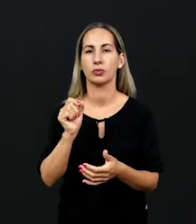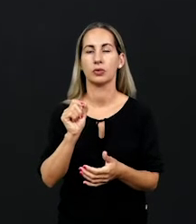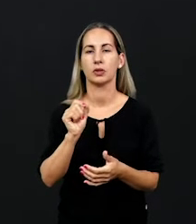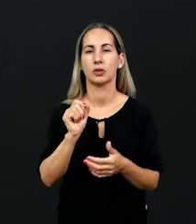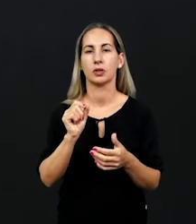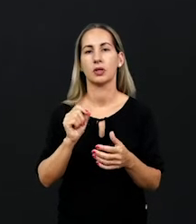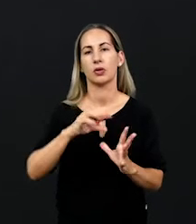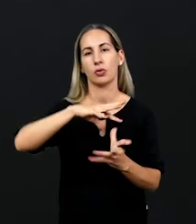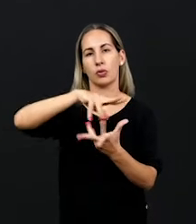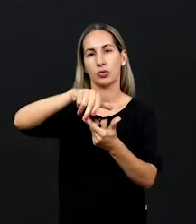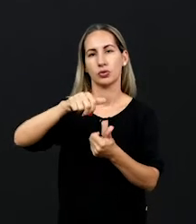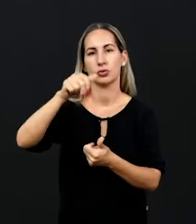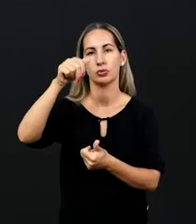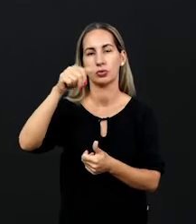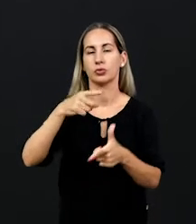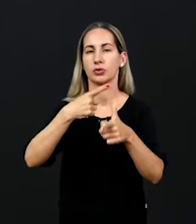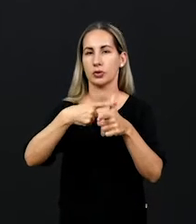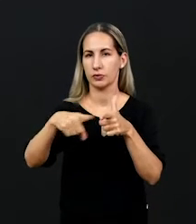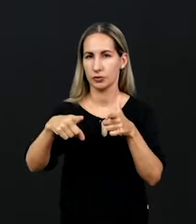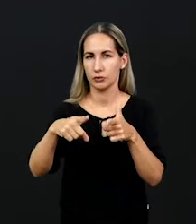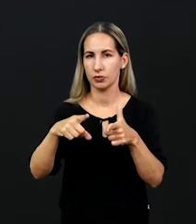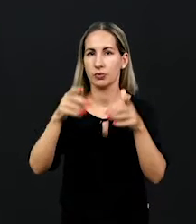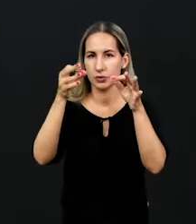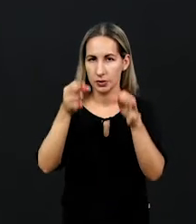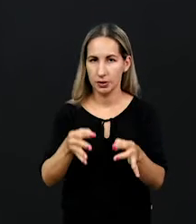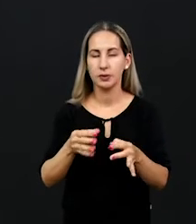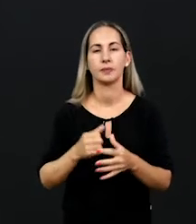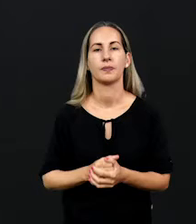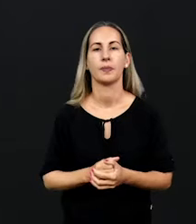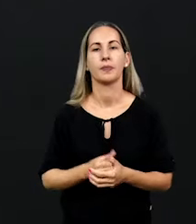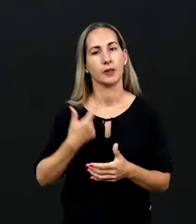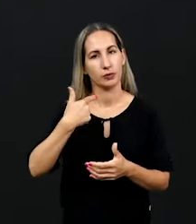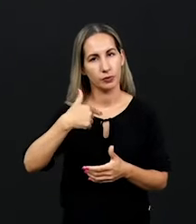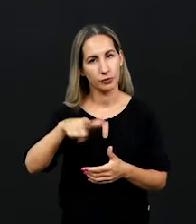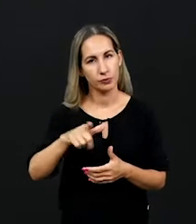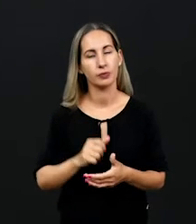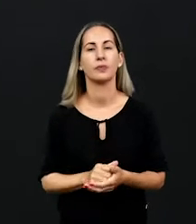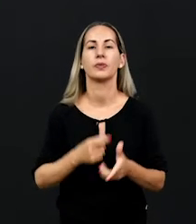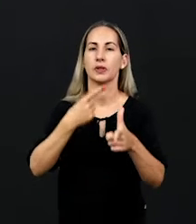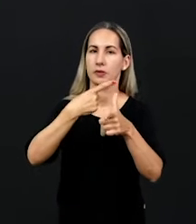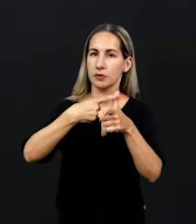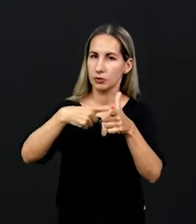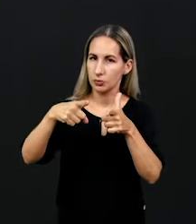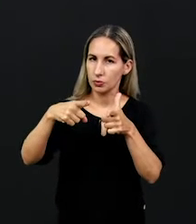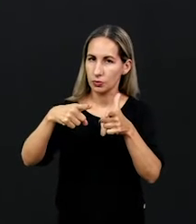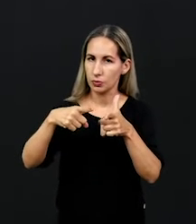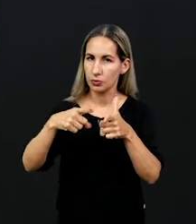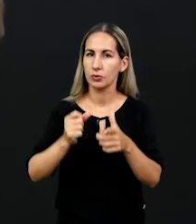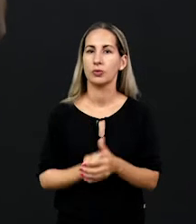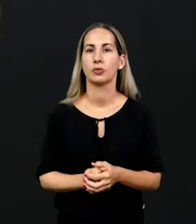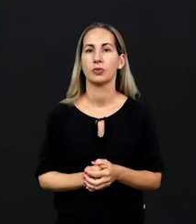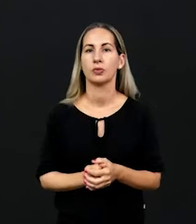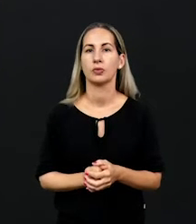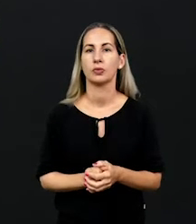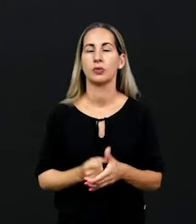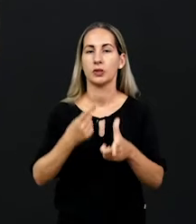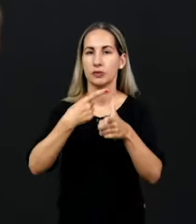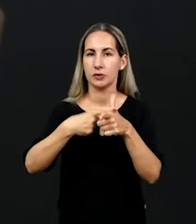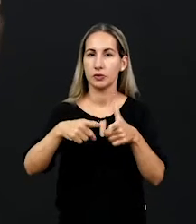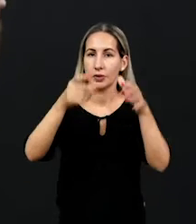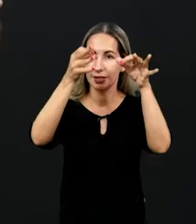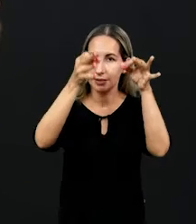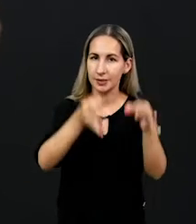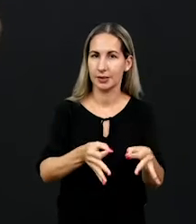para o conjunto dos divisores. Perfeito? Então, de novo, divisores provém de